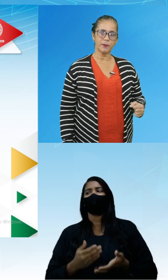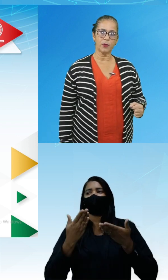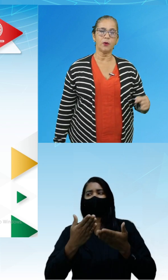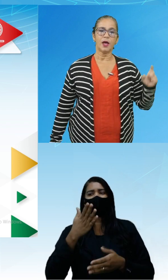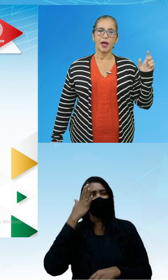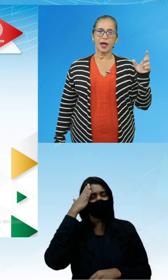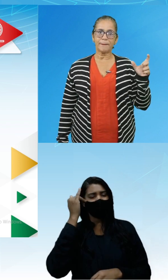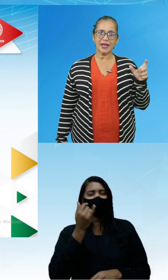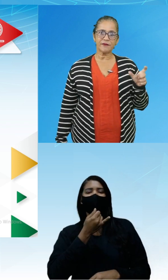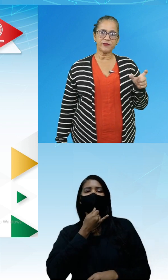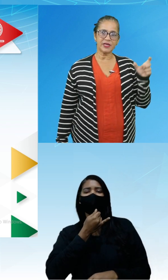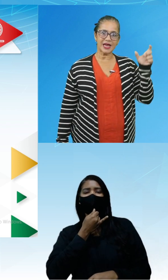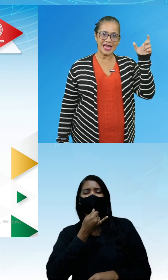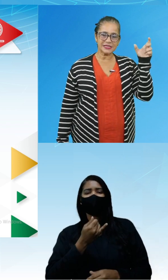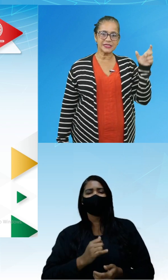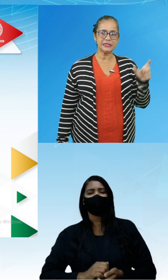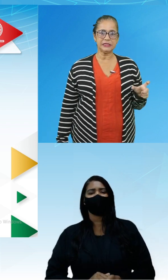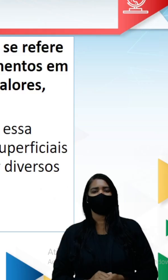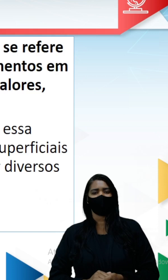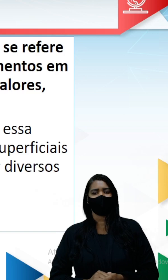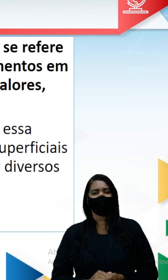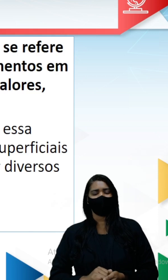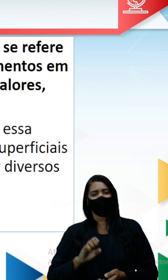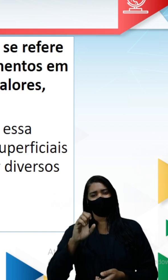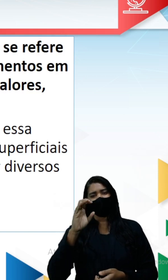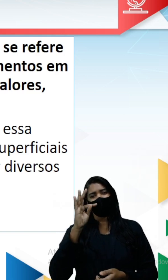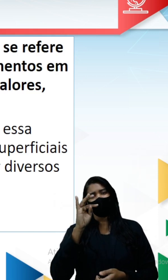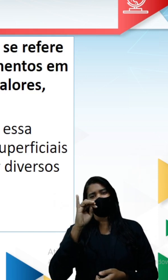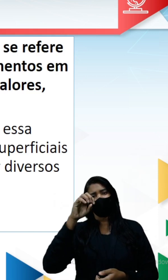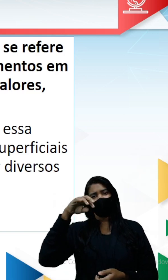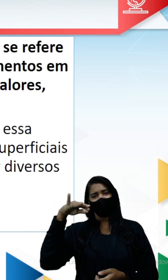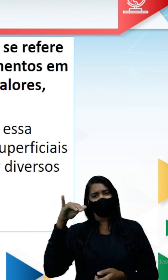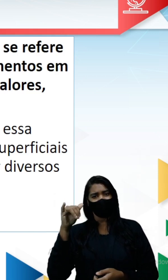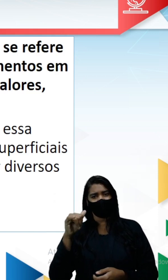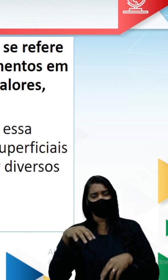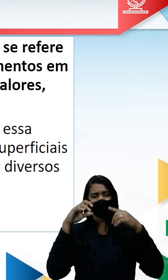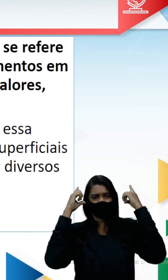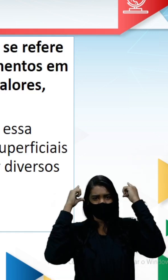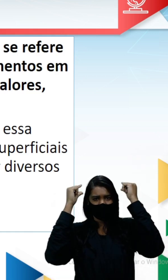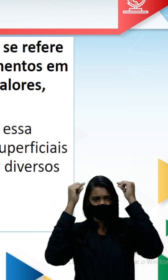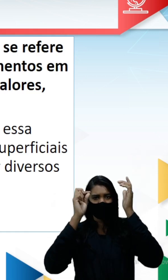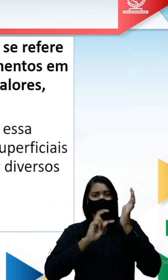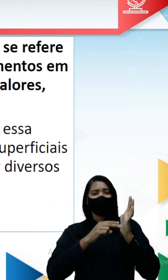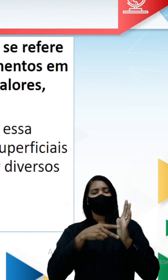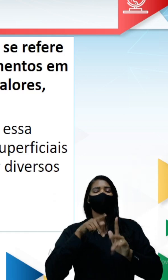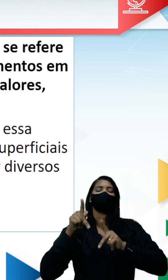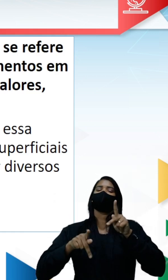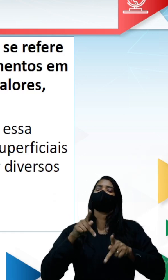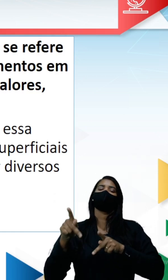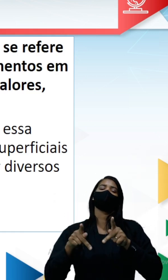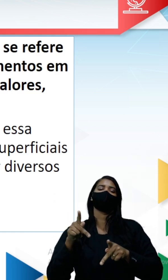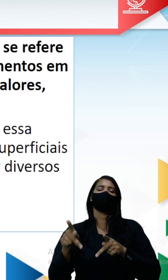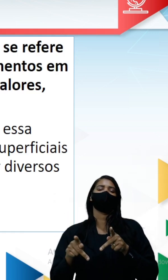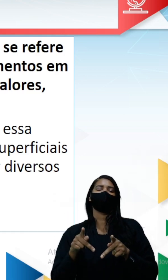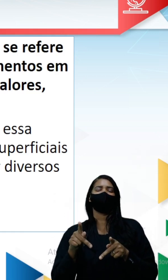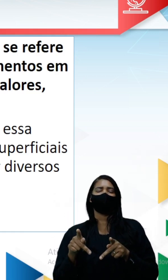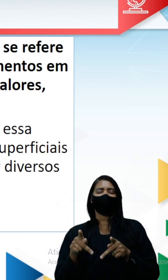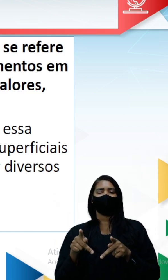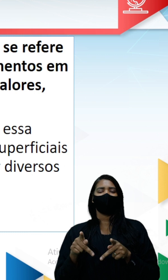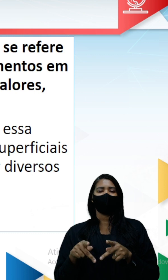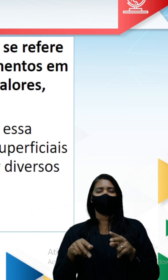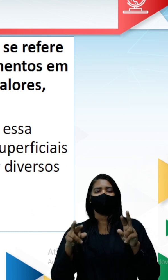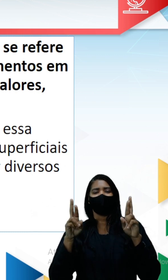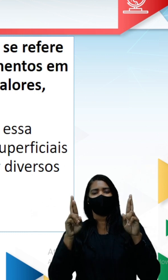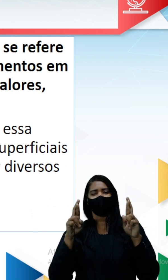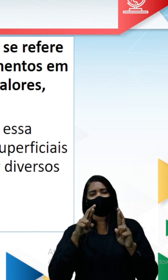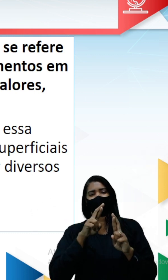meu amor, a palavrinha etnia vem do grego etine, significa povo? Bom, esse termo se refere a